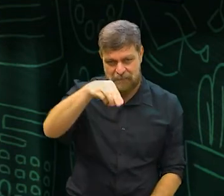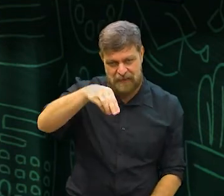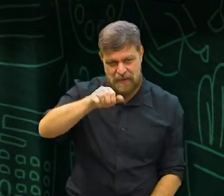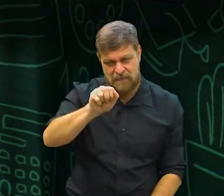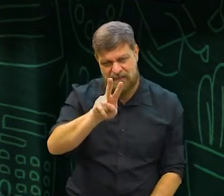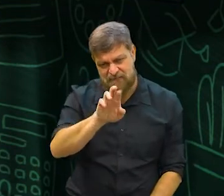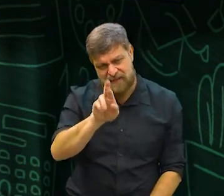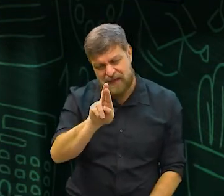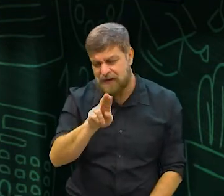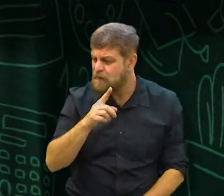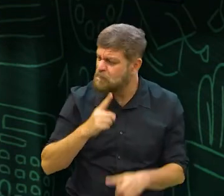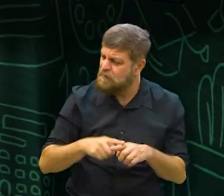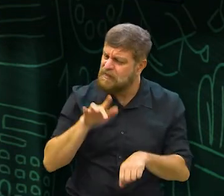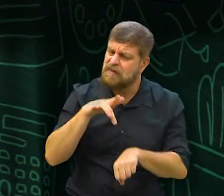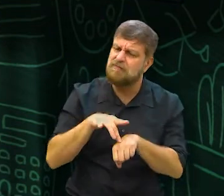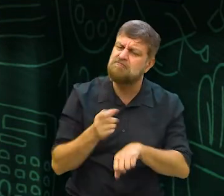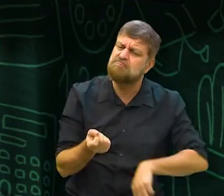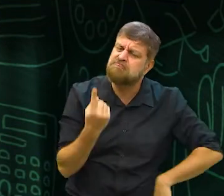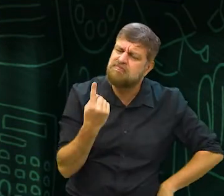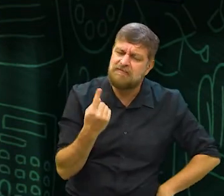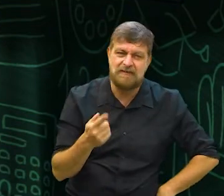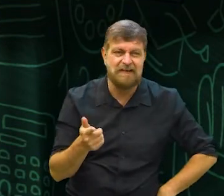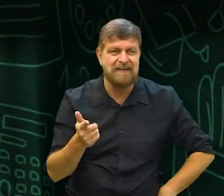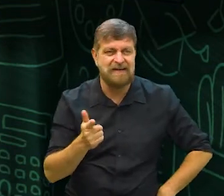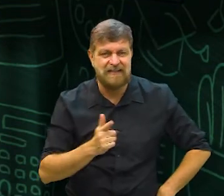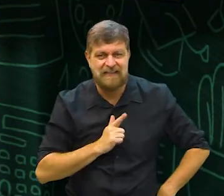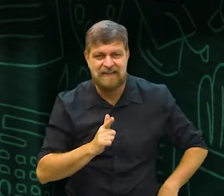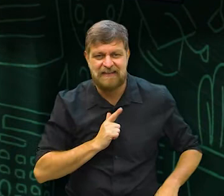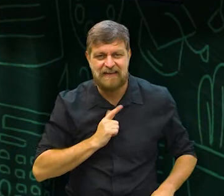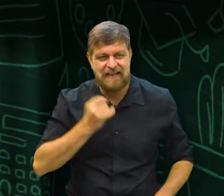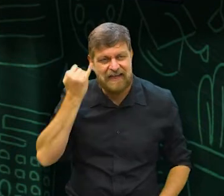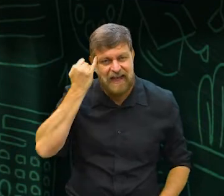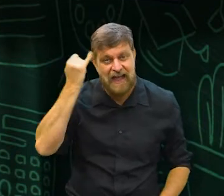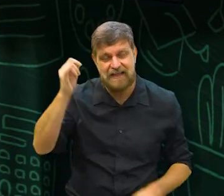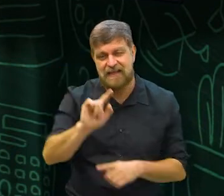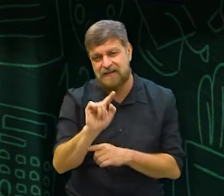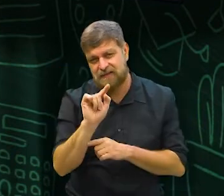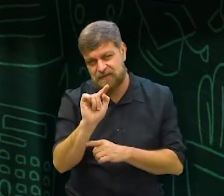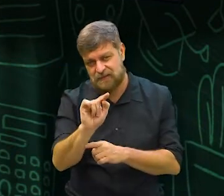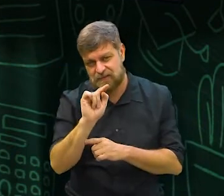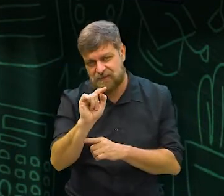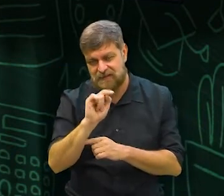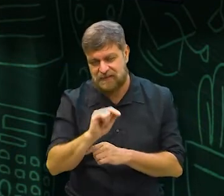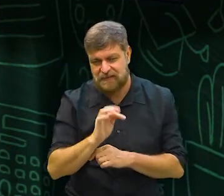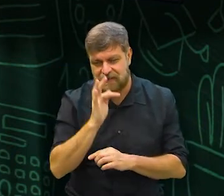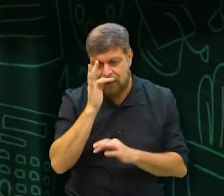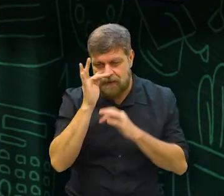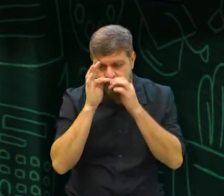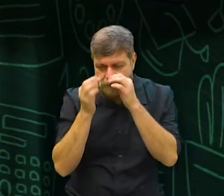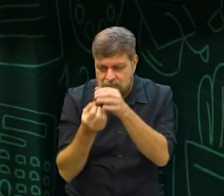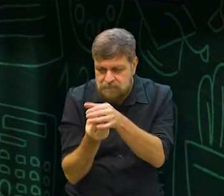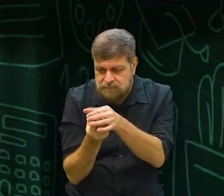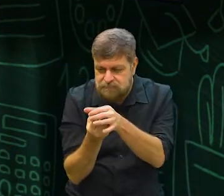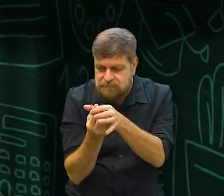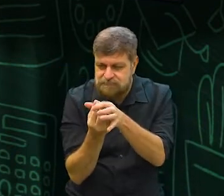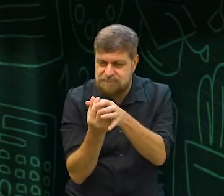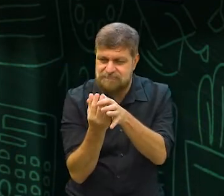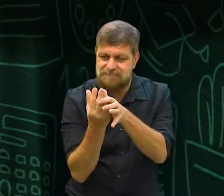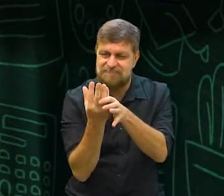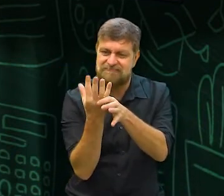é? Por quê, Edgar? Tem muito essa ideia do florescer, né? É, tudo a